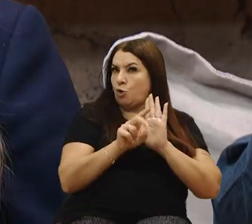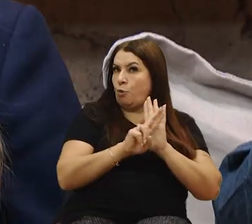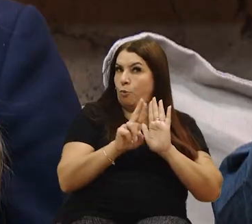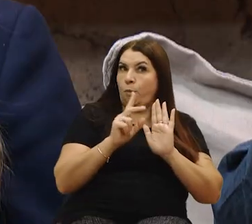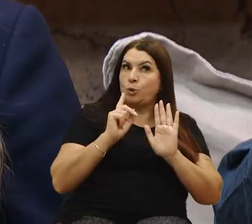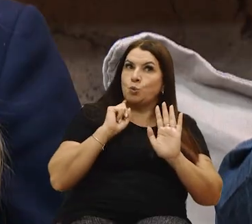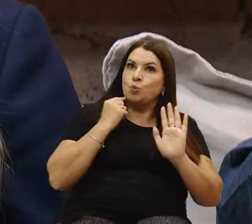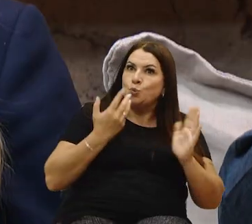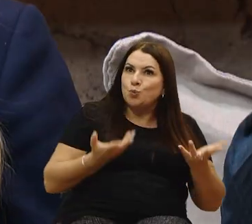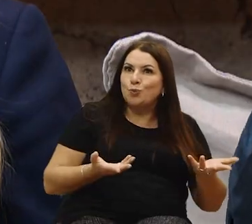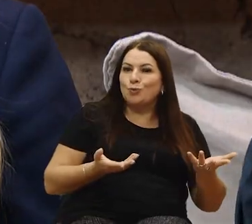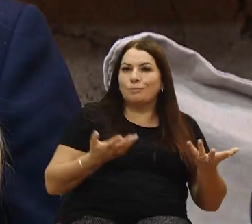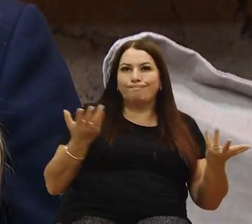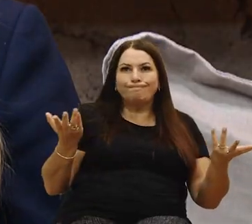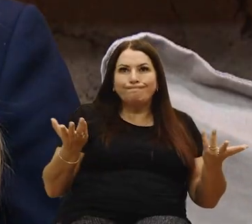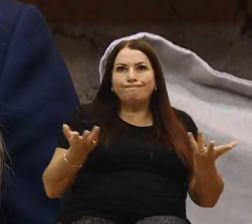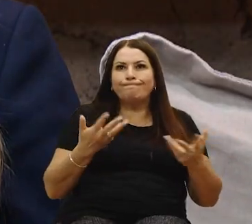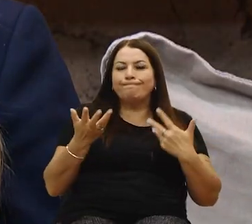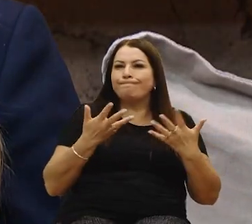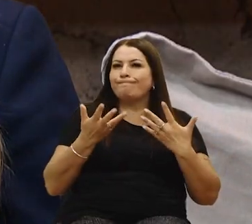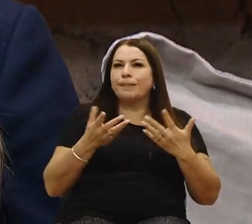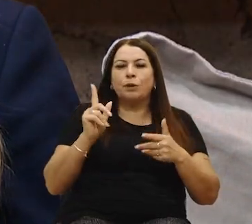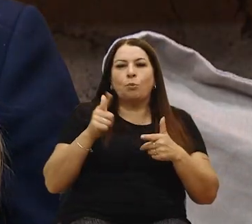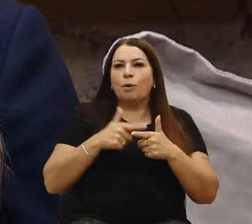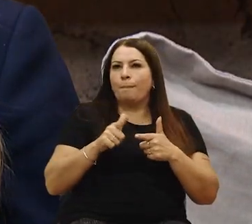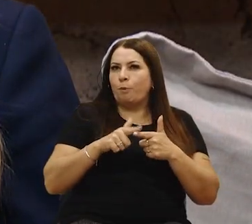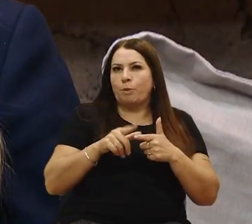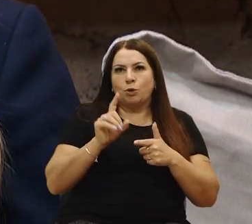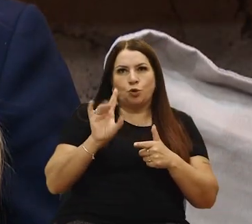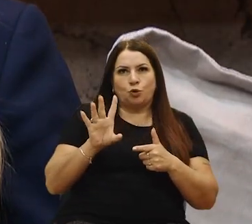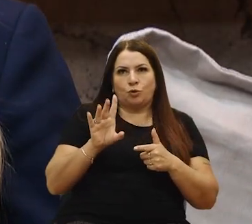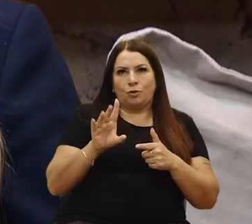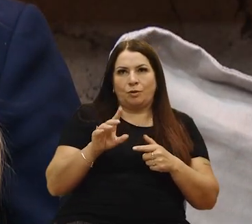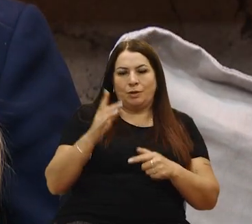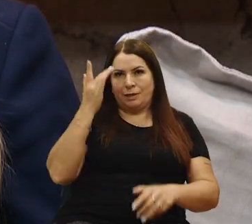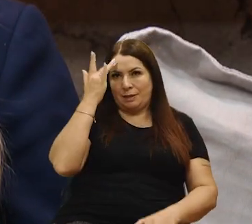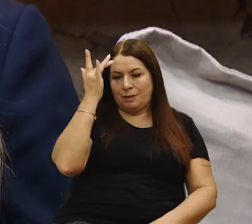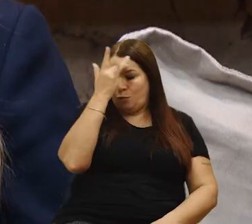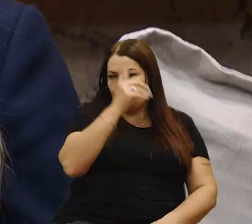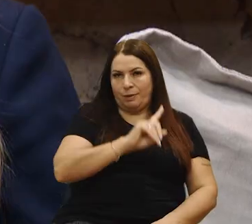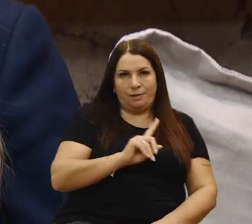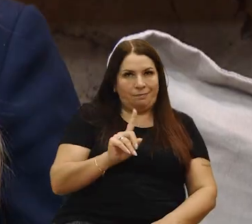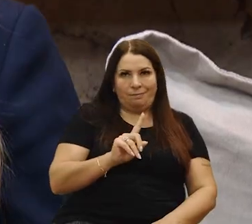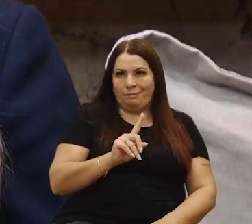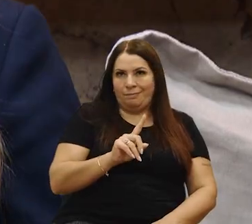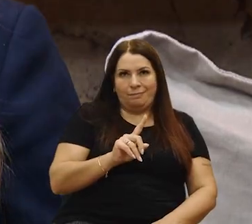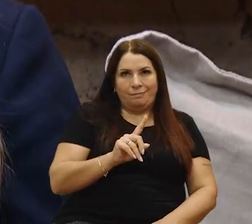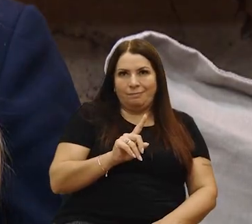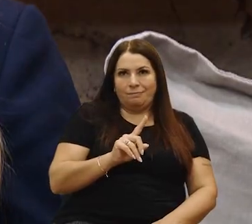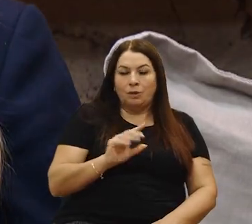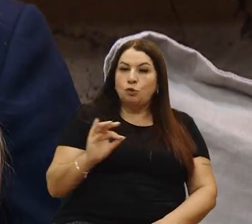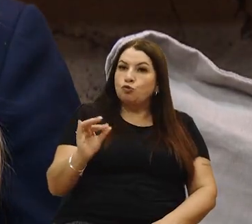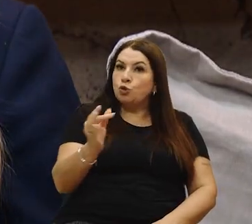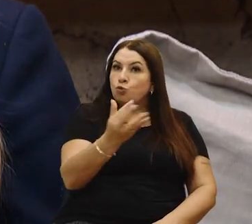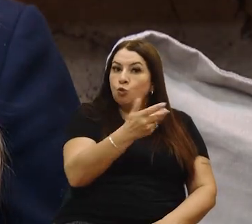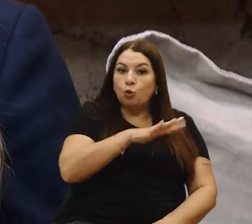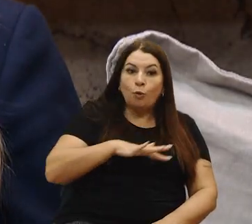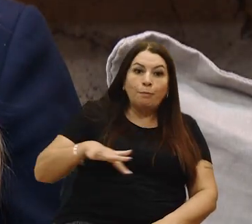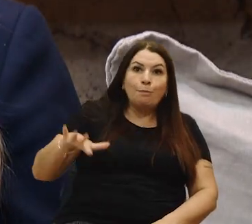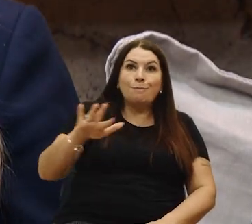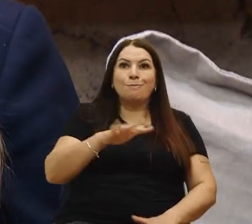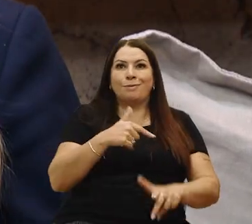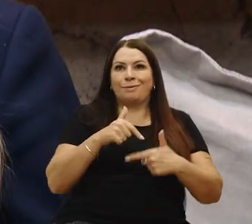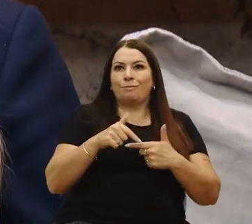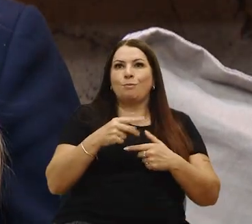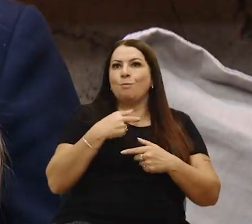isso, sabe? Já e, é a assim, ó, e não penalidade. é o problema só da saúde mental, sabe? É de todo o ambiente de